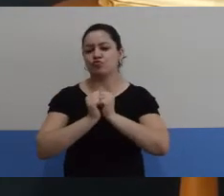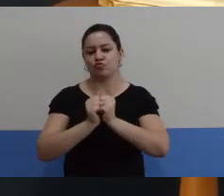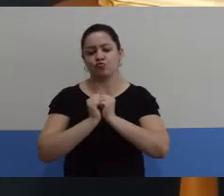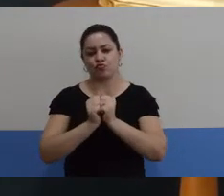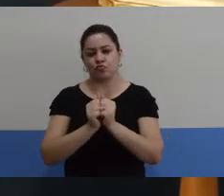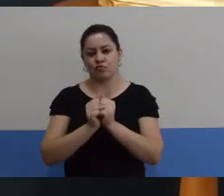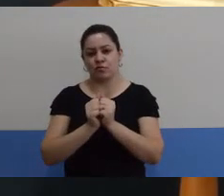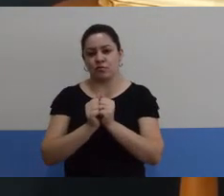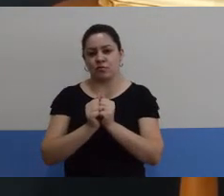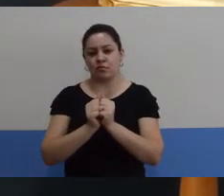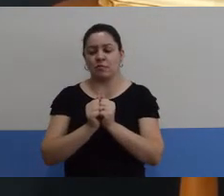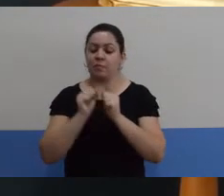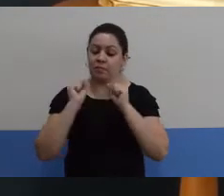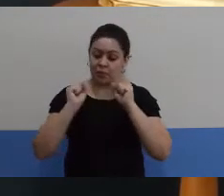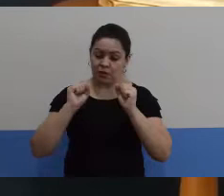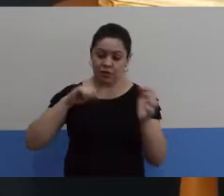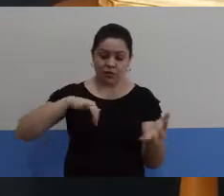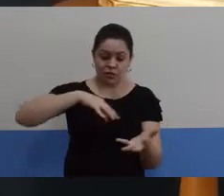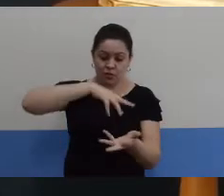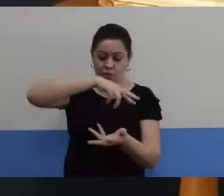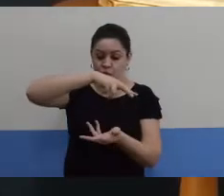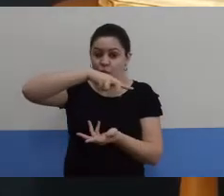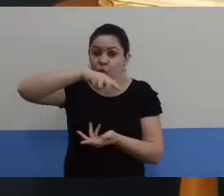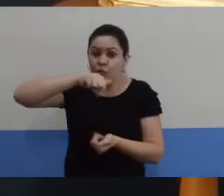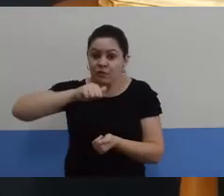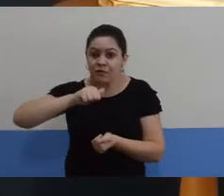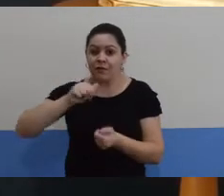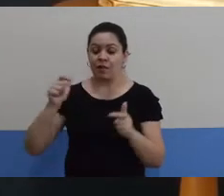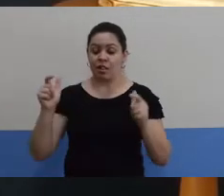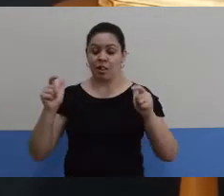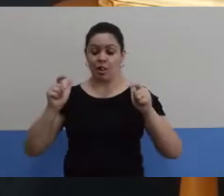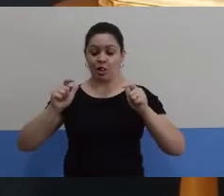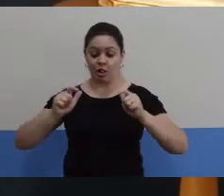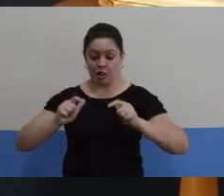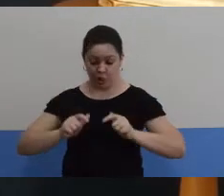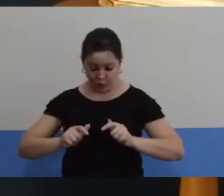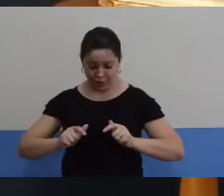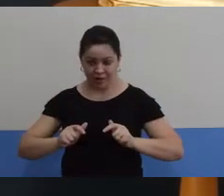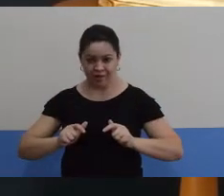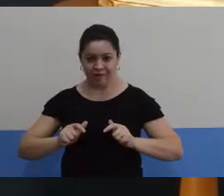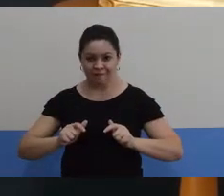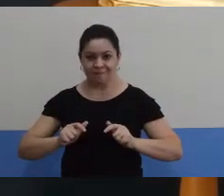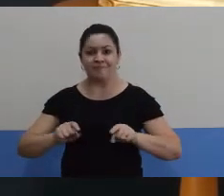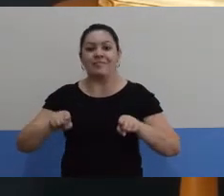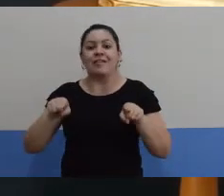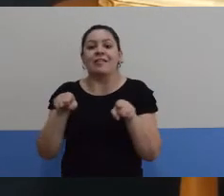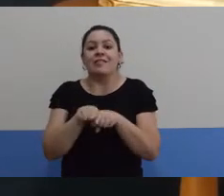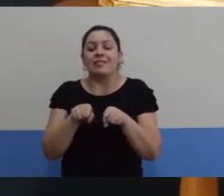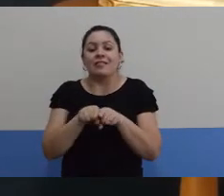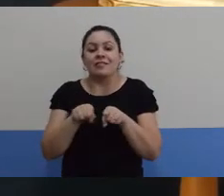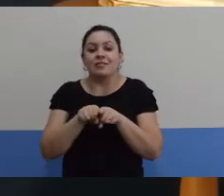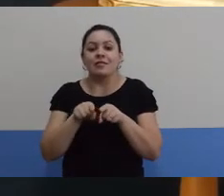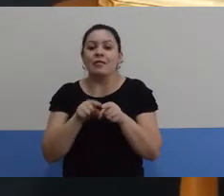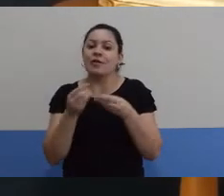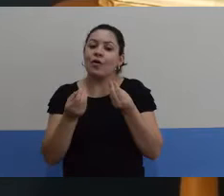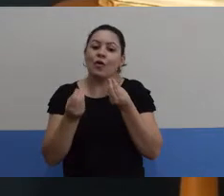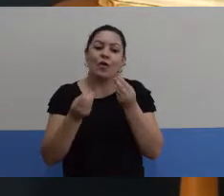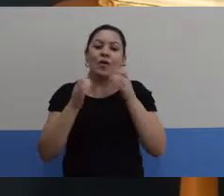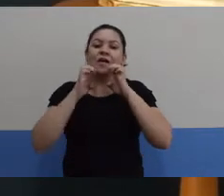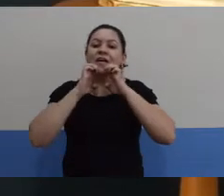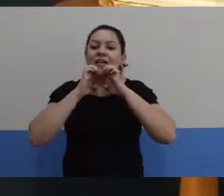nível universal, no nível local e permitindo a igreja anunciar o